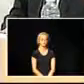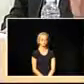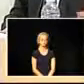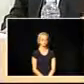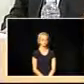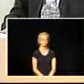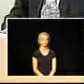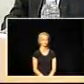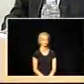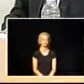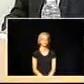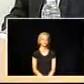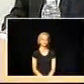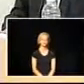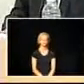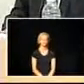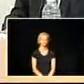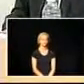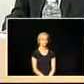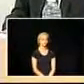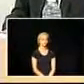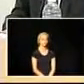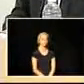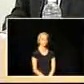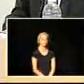Ah, o Paulo Miranda está ocupado ali.